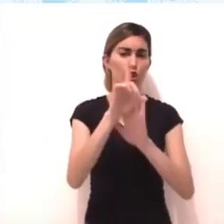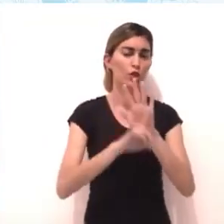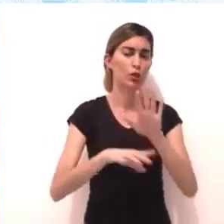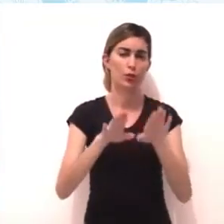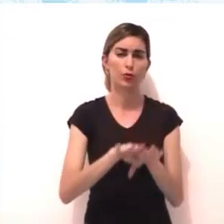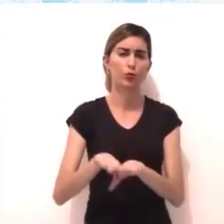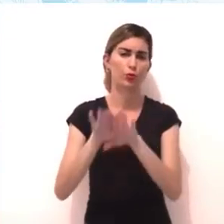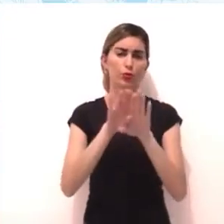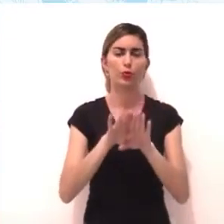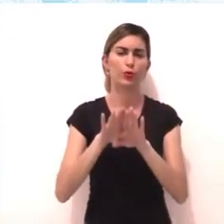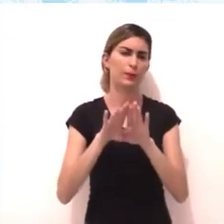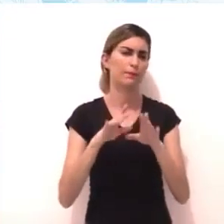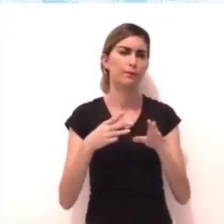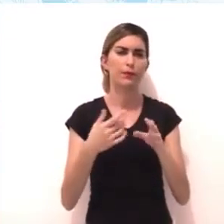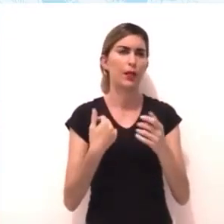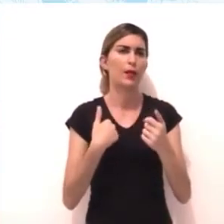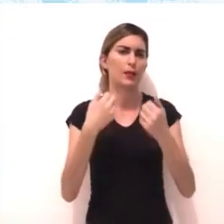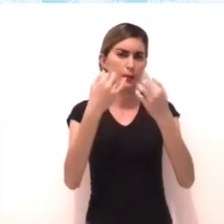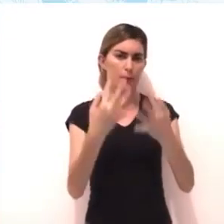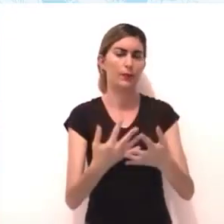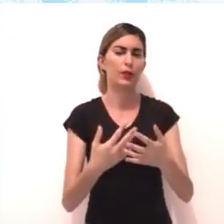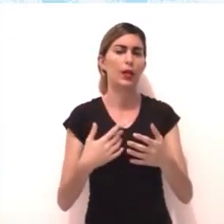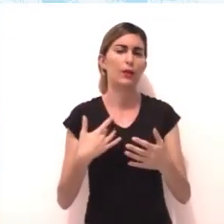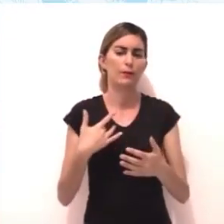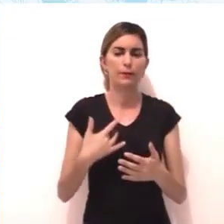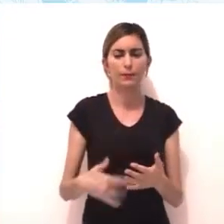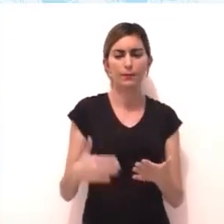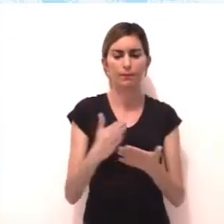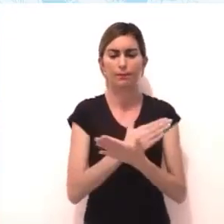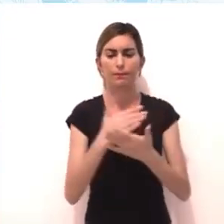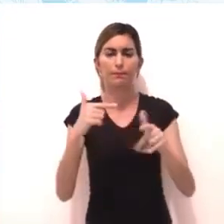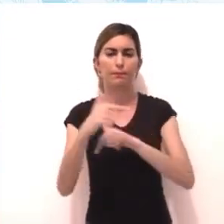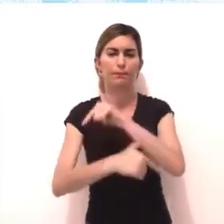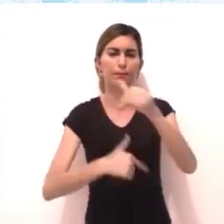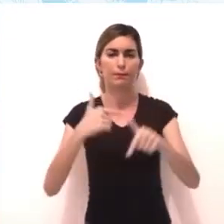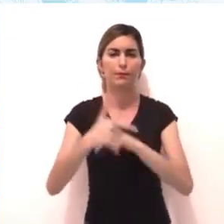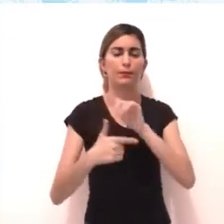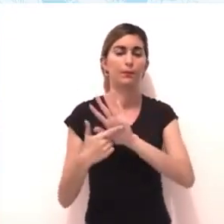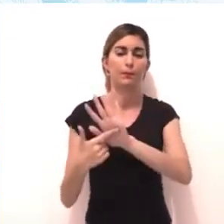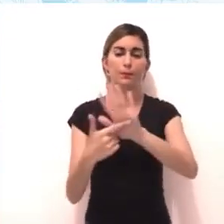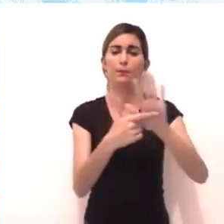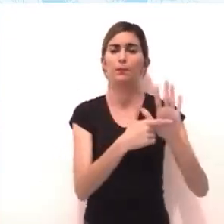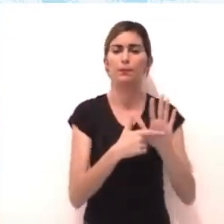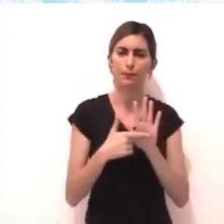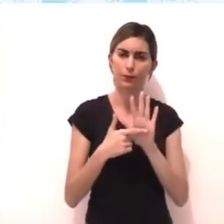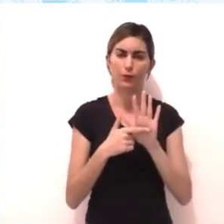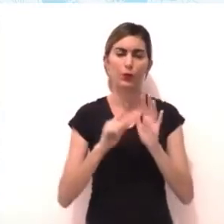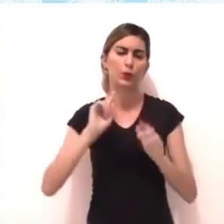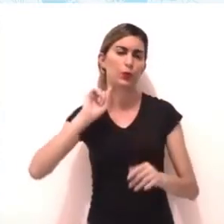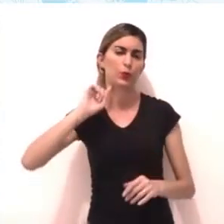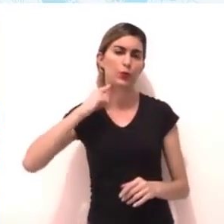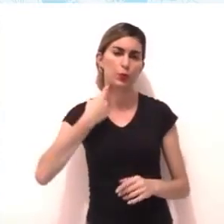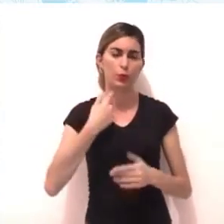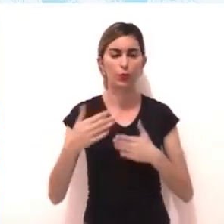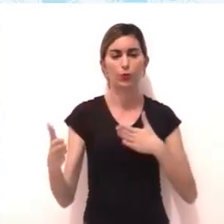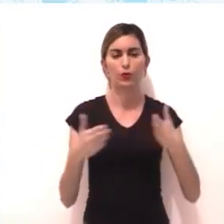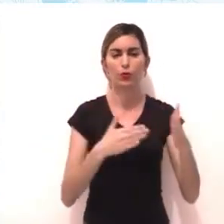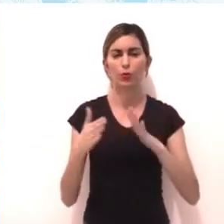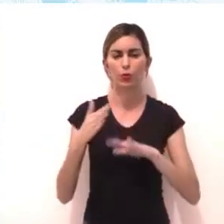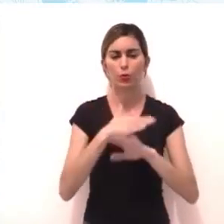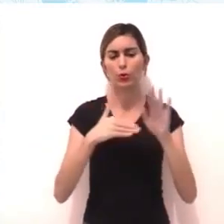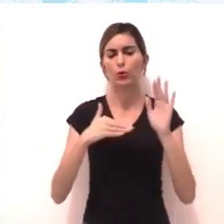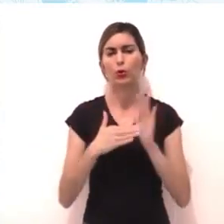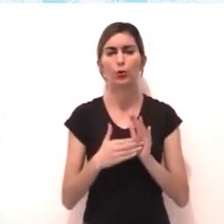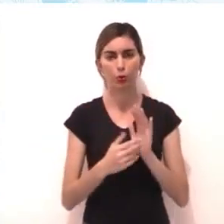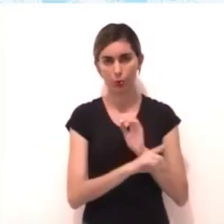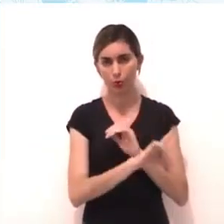todos. Infelizmente, tem alguns trabalhadores que são expostos a poluentes durante todo